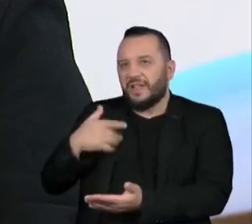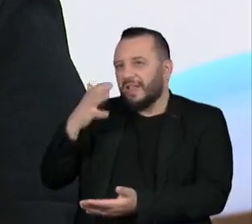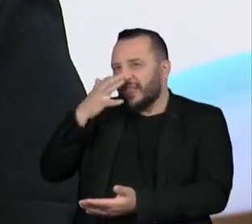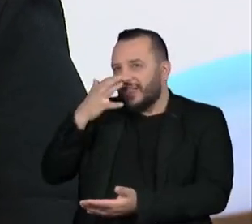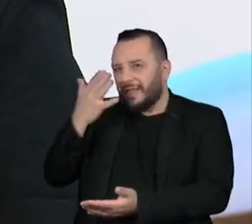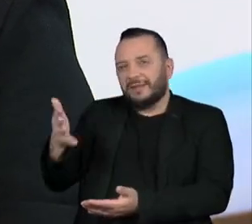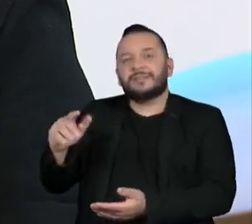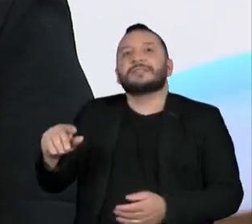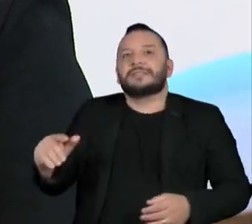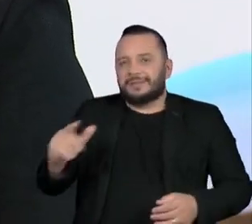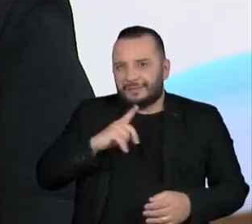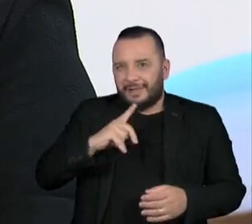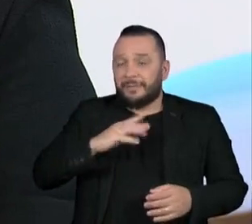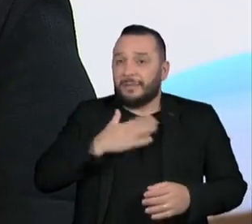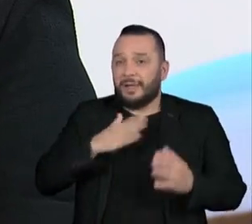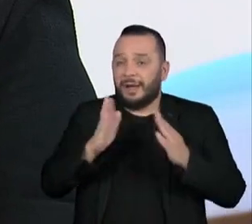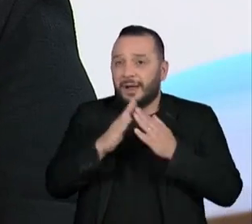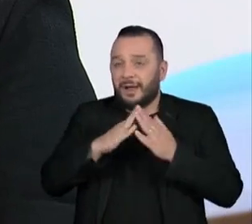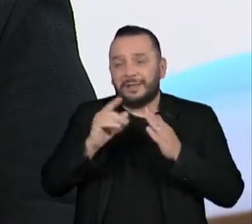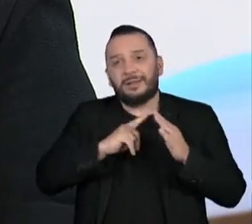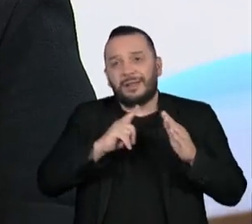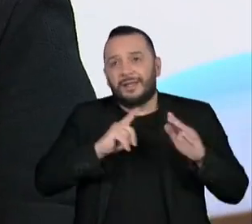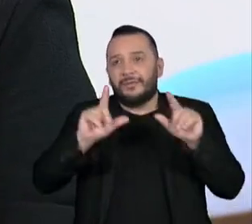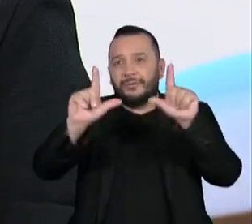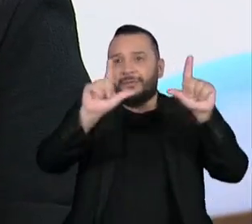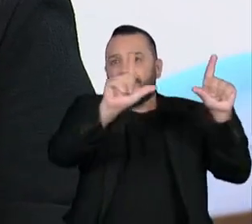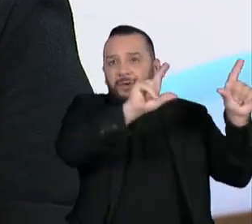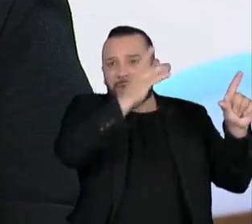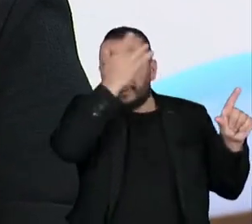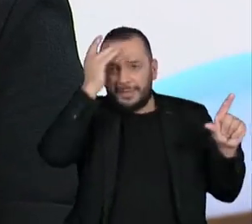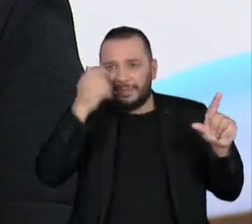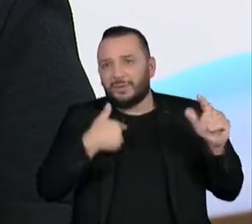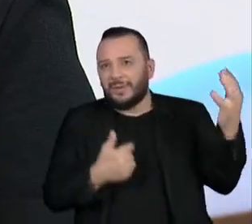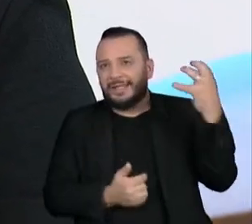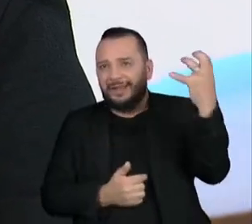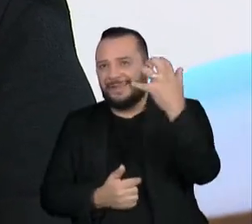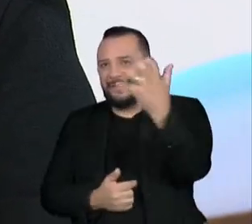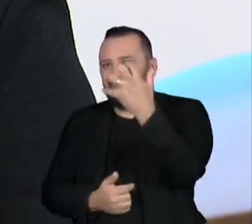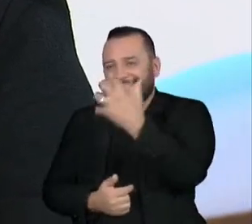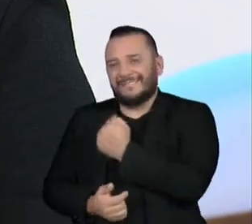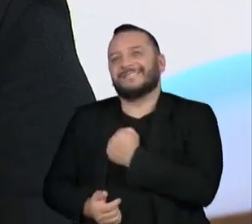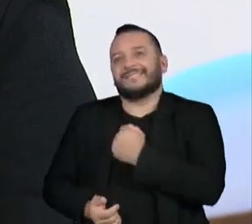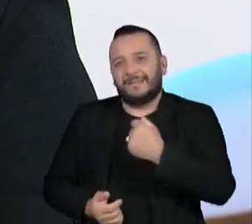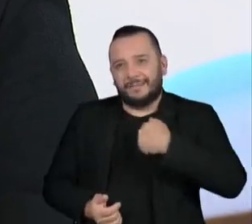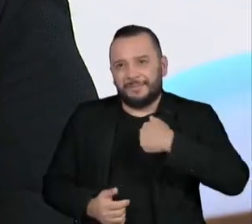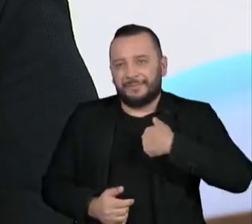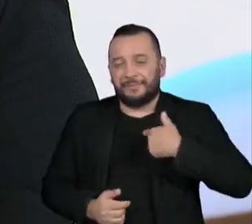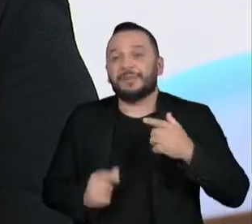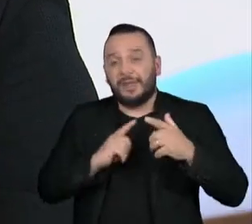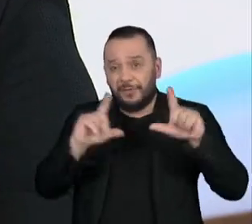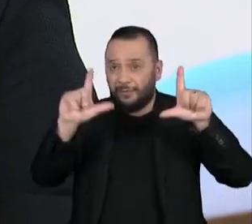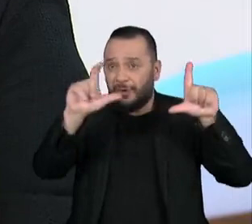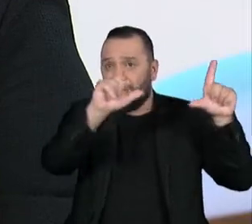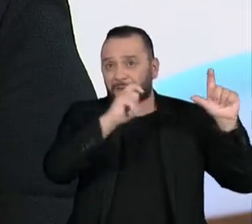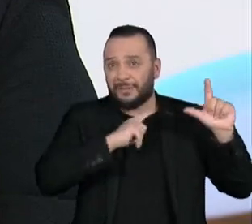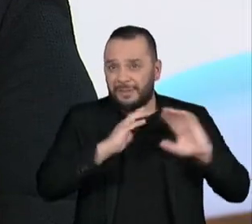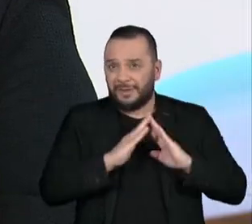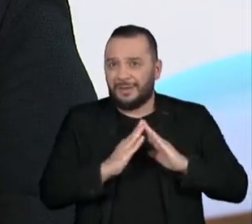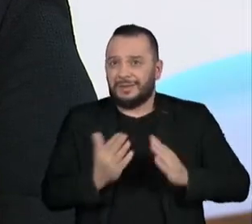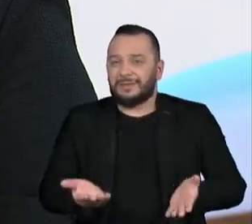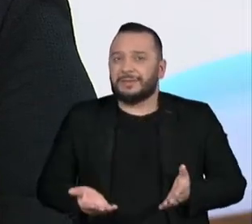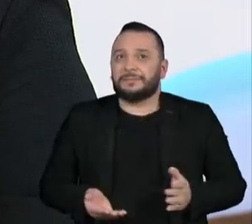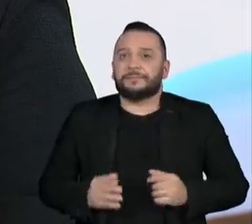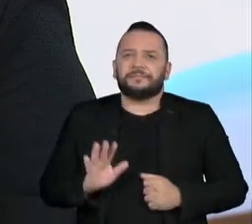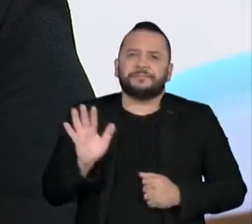de imagens de pessoas que eu quero seguir e que me inspiram e me sustentam de alguma forma. Mas eu,